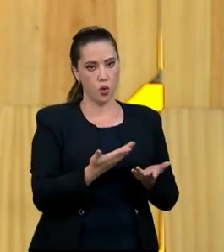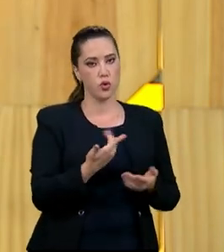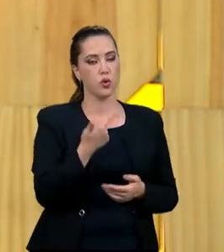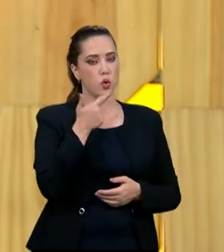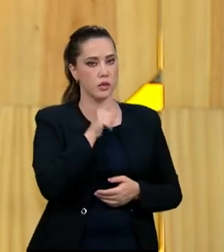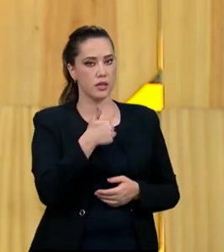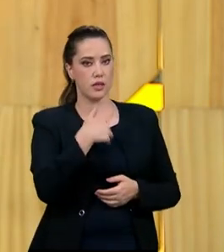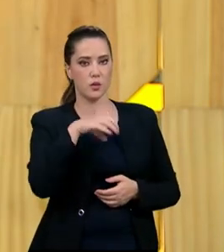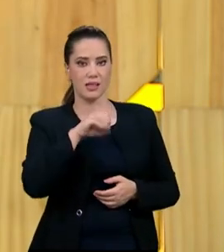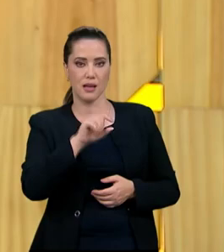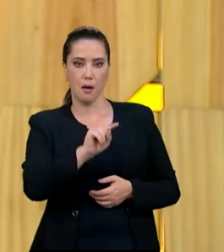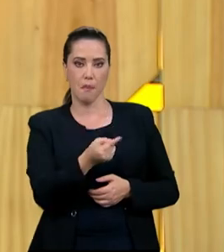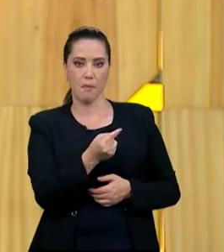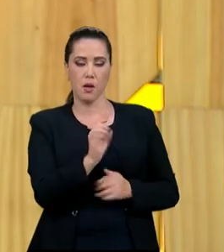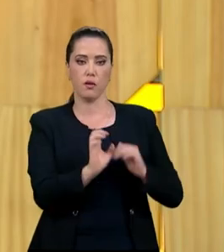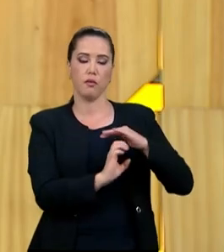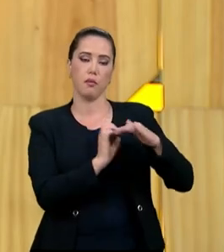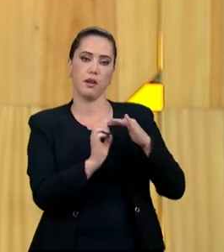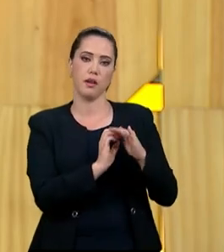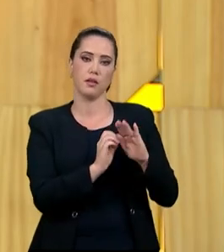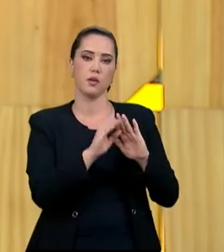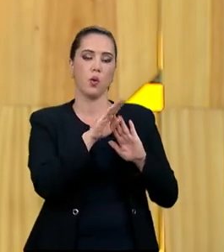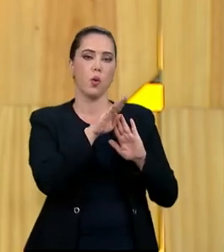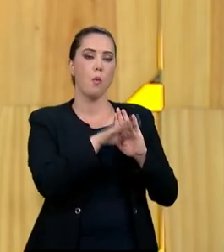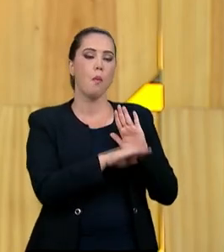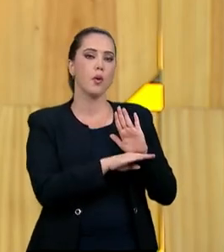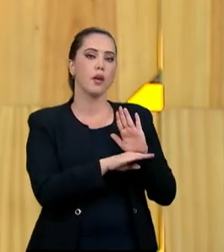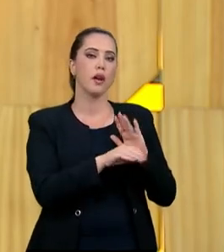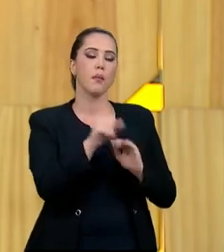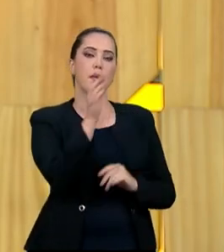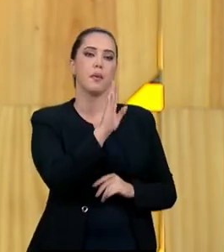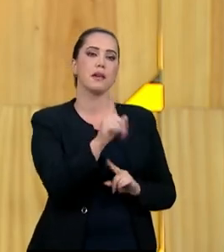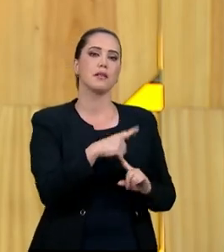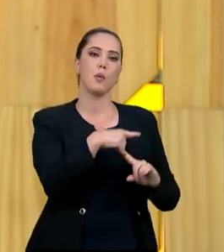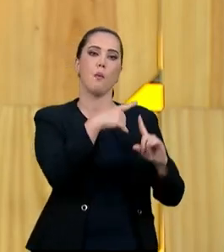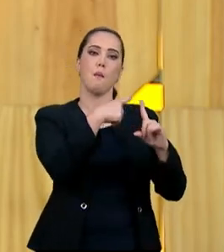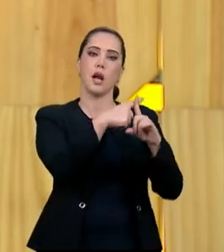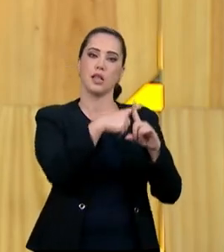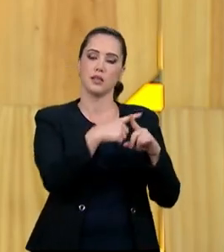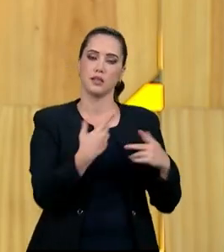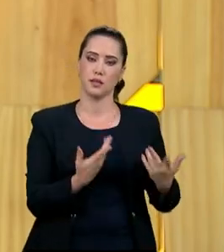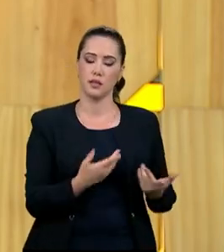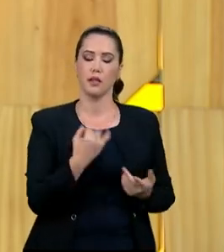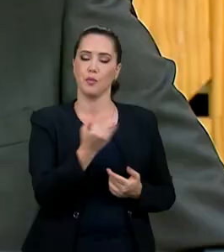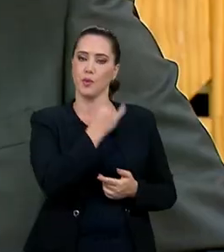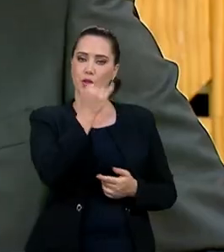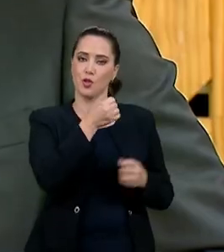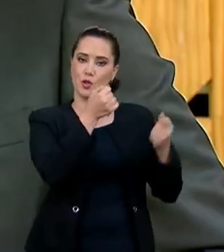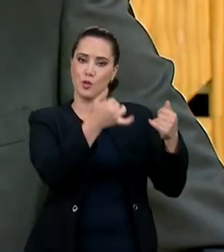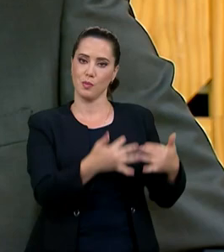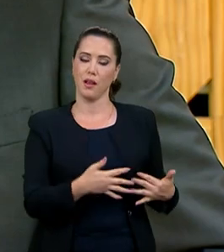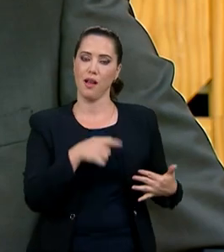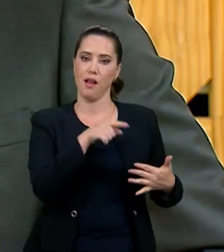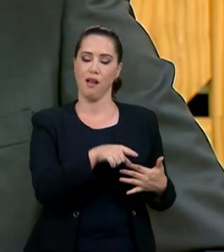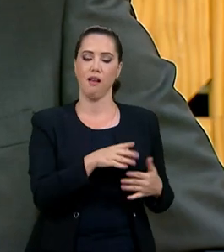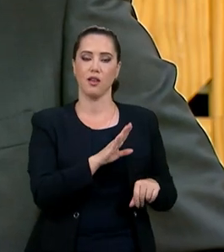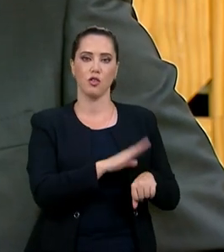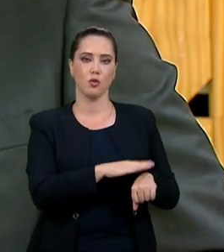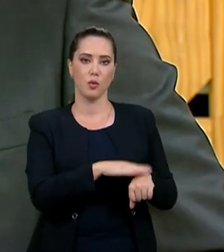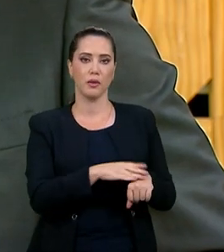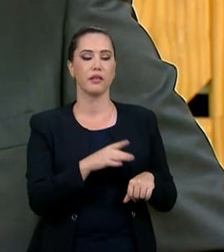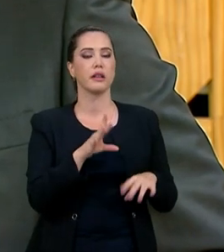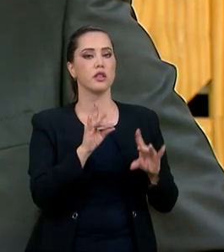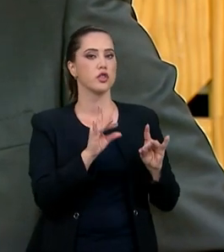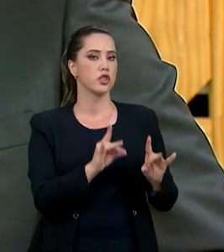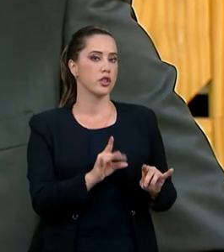mil empresas atendidas pelo programa Brasil Mais. Interessante comentar que quando a gente